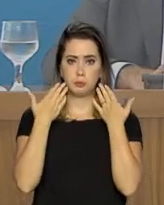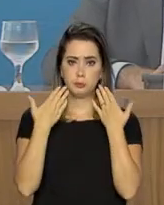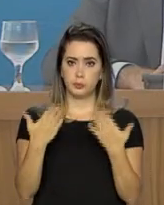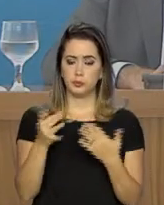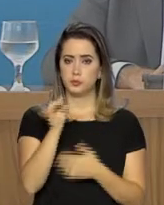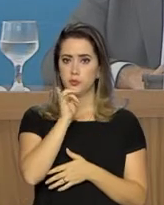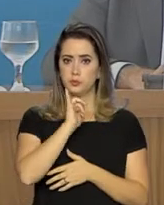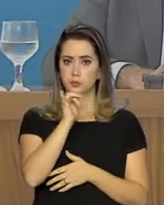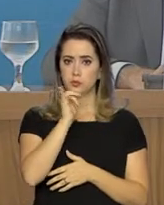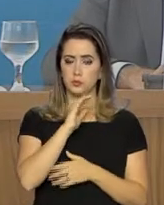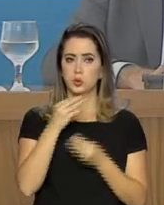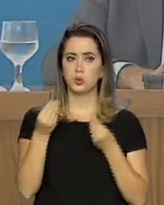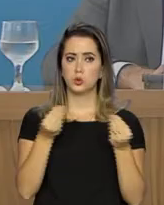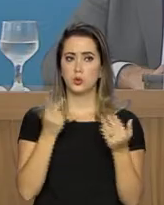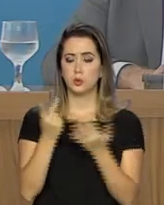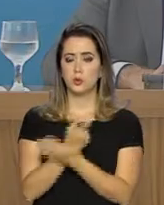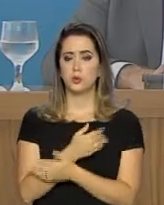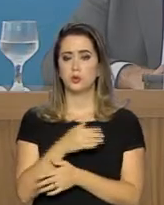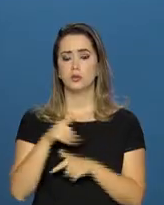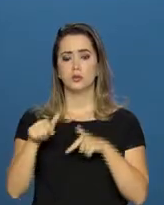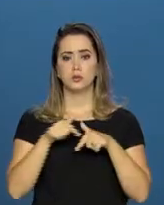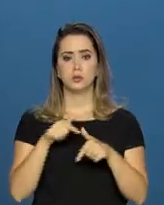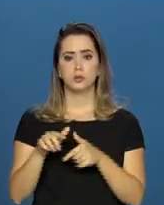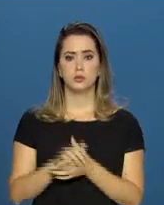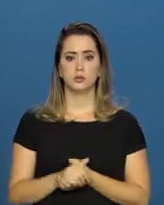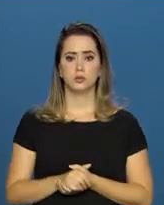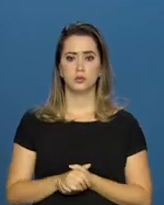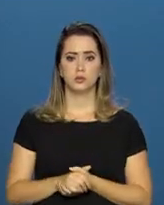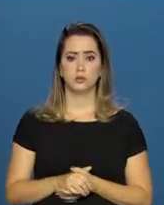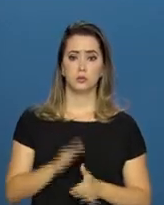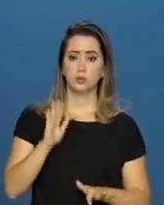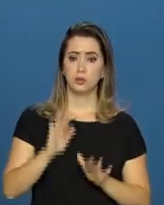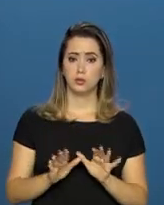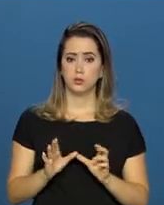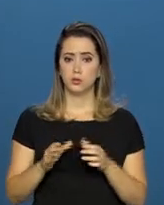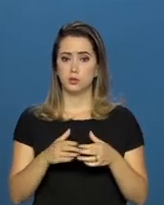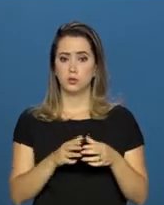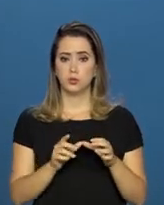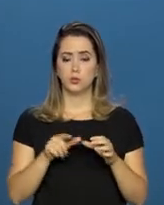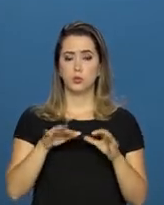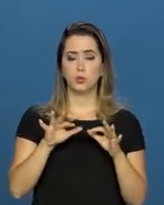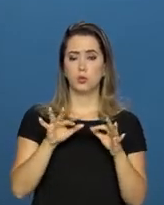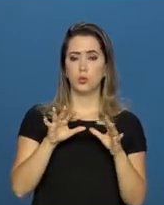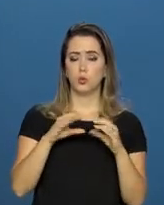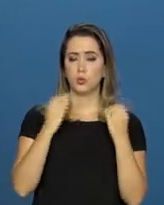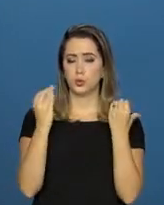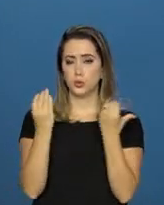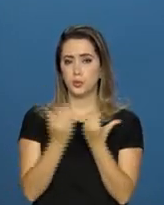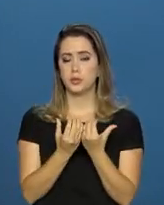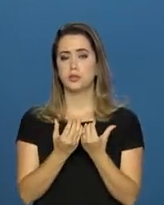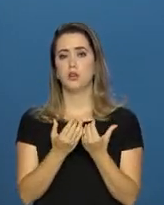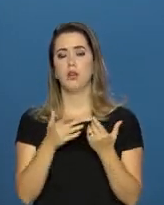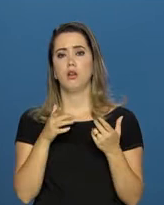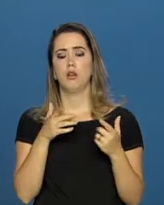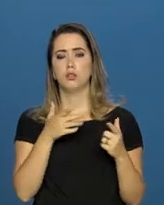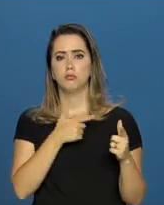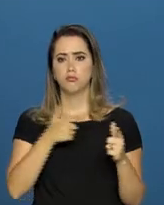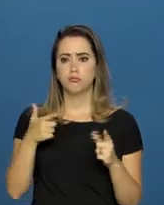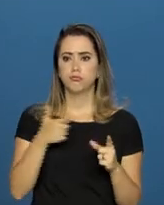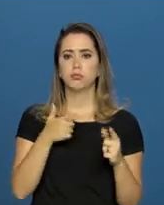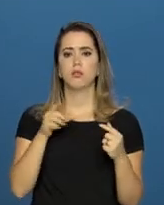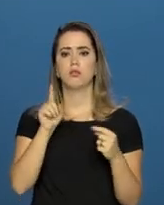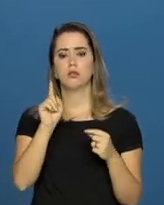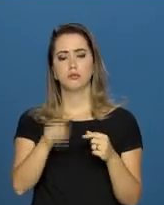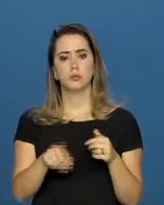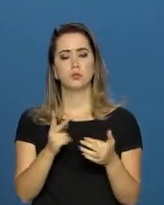de como podem ocorrer as ações fora será um ser como uma favela uma comunidade onde está sendo